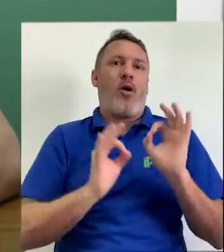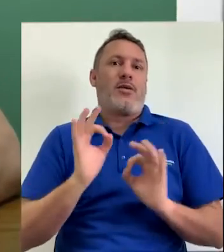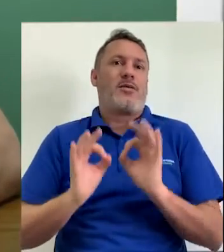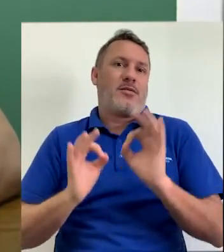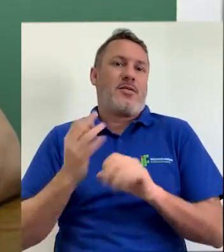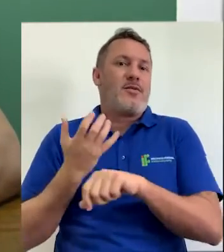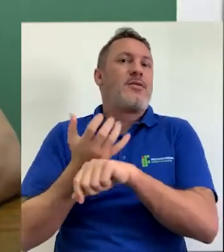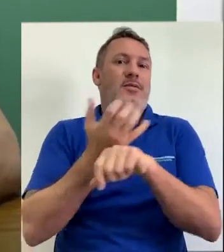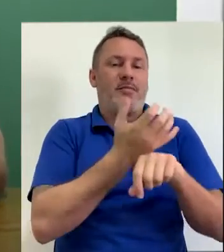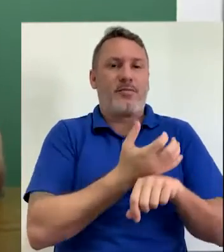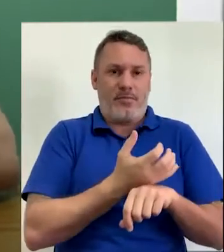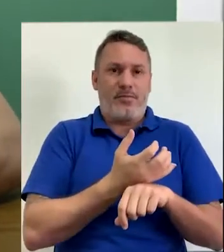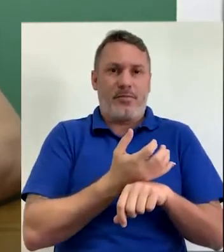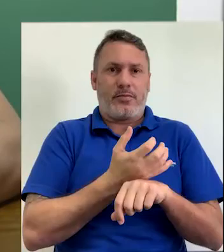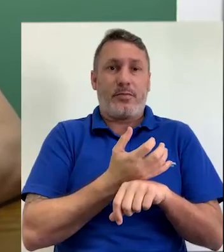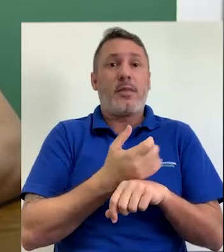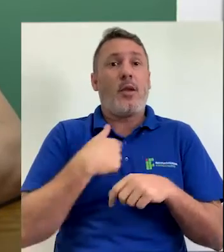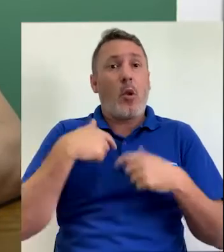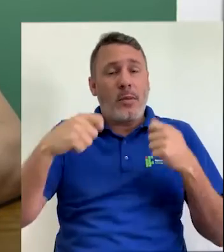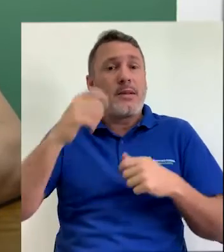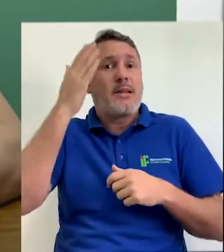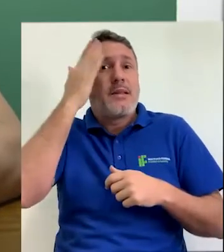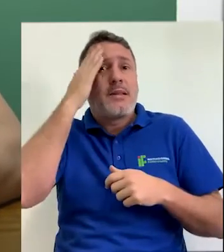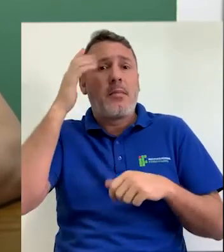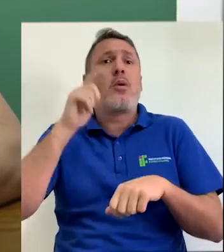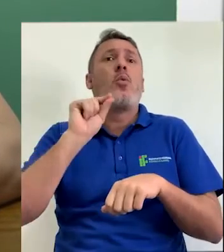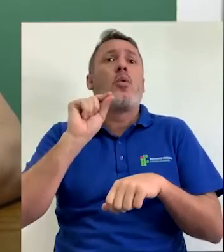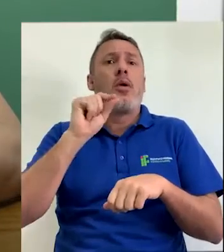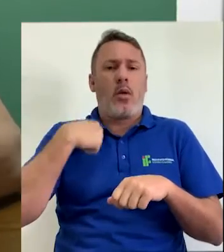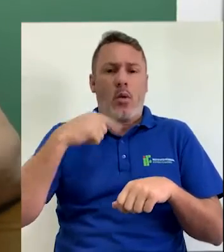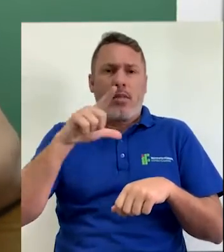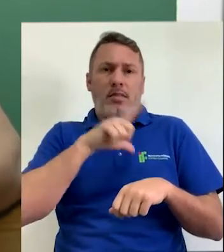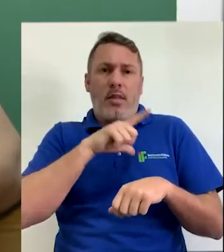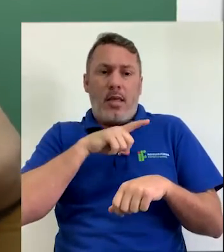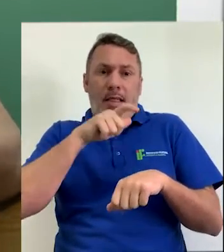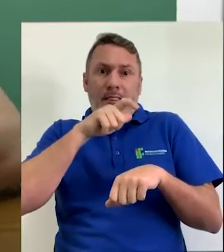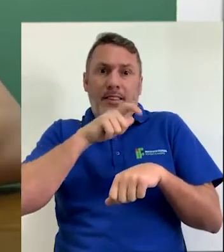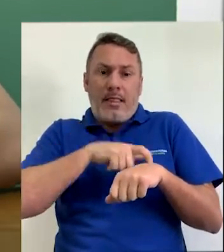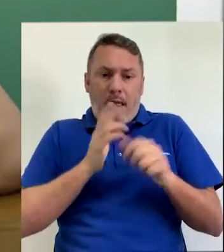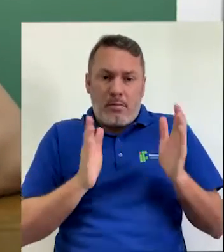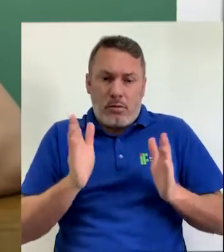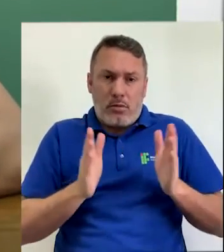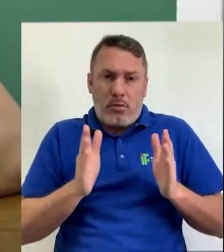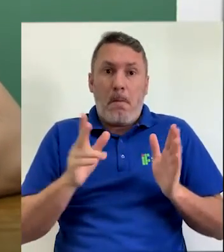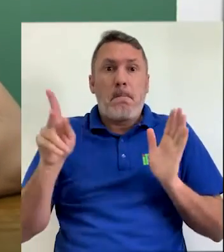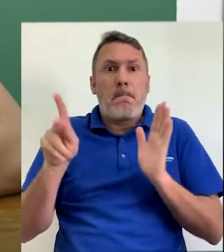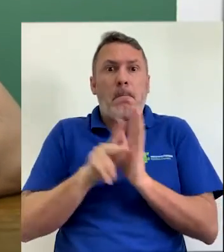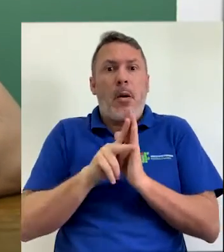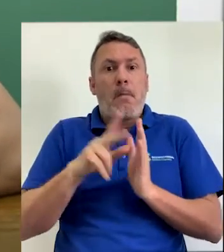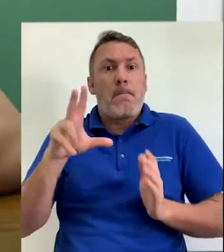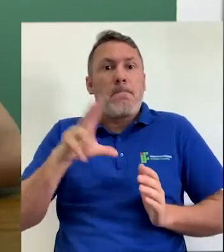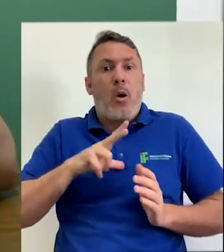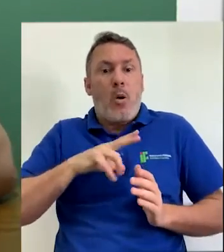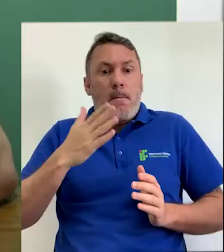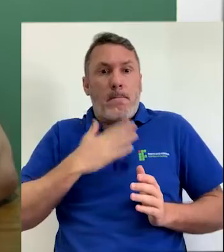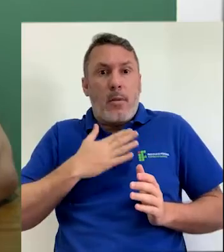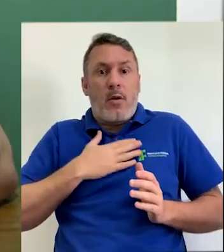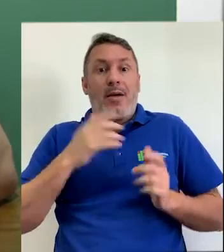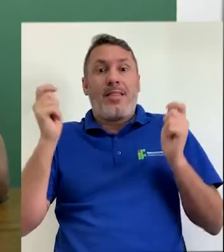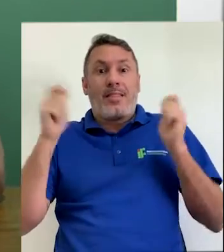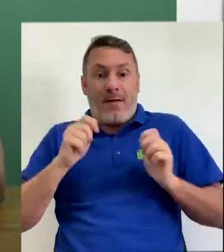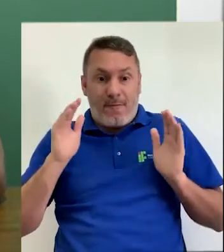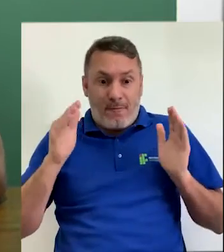Quando eu pego o meu tempo e aplico nas minhas possibilidades, eu